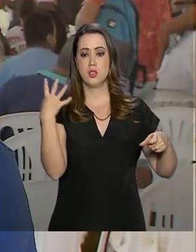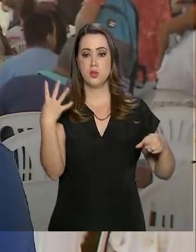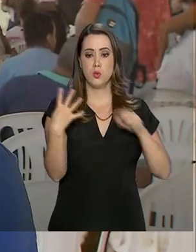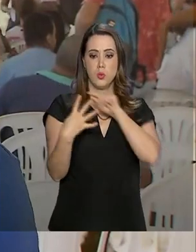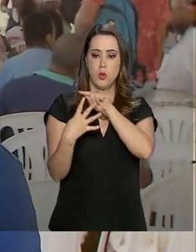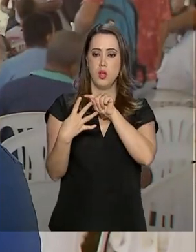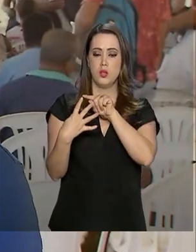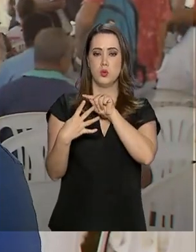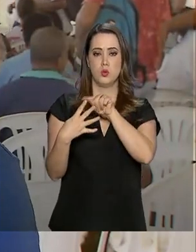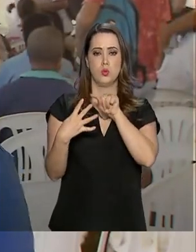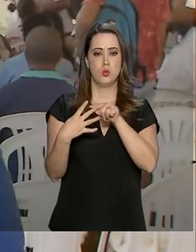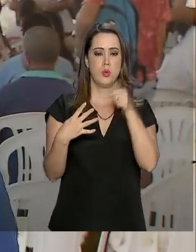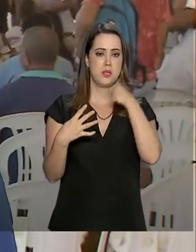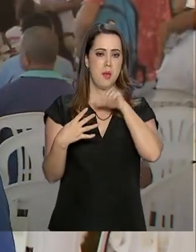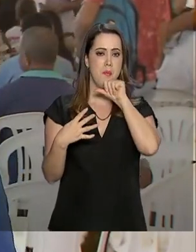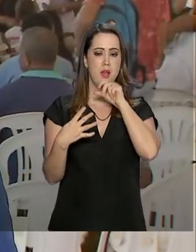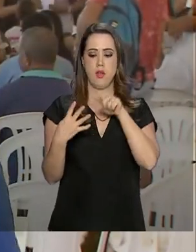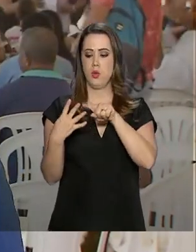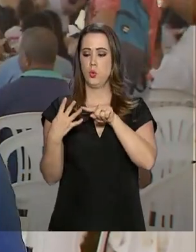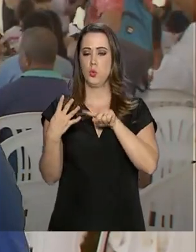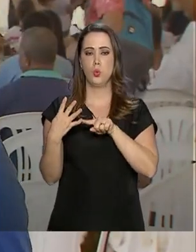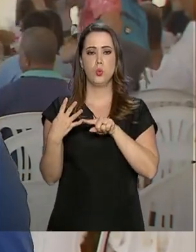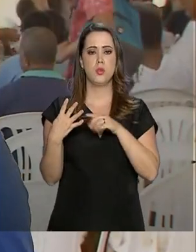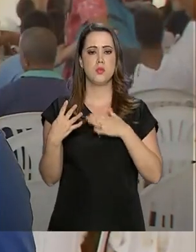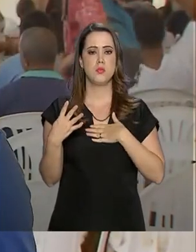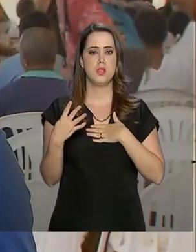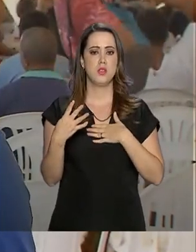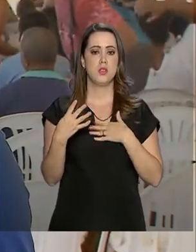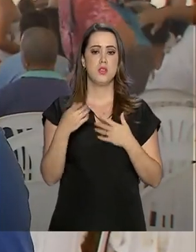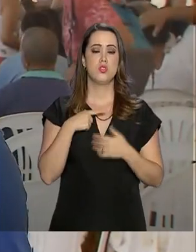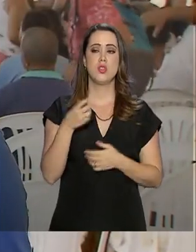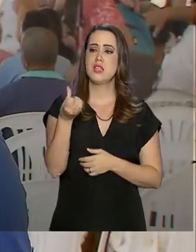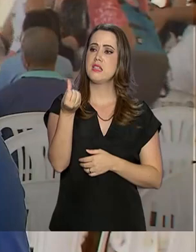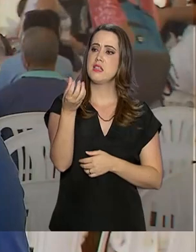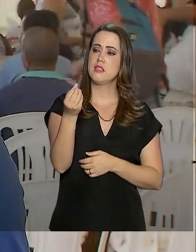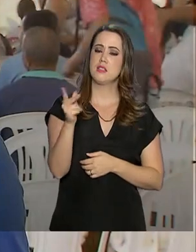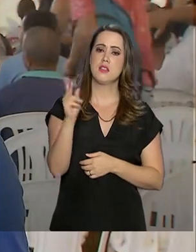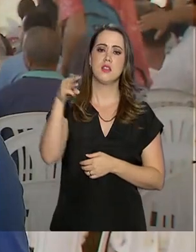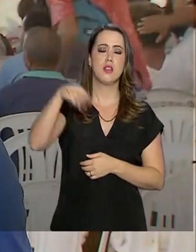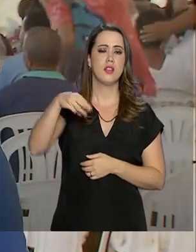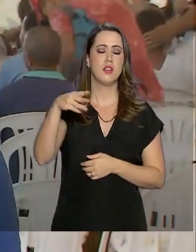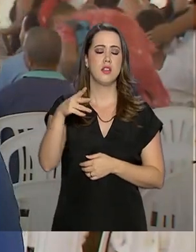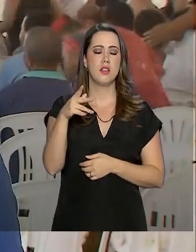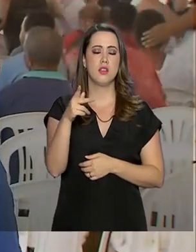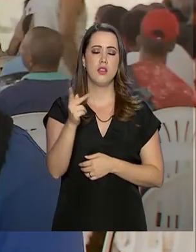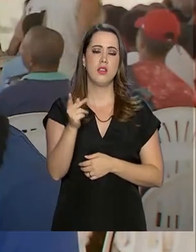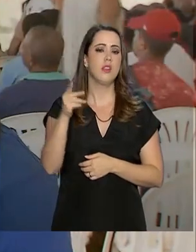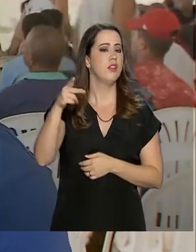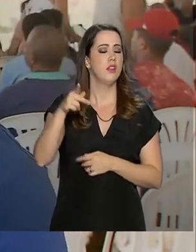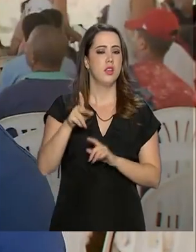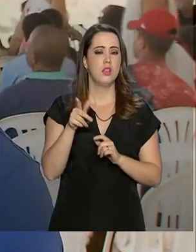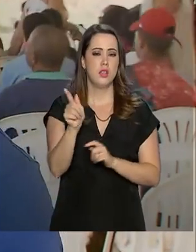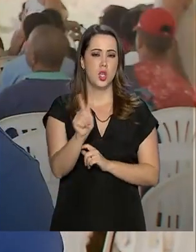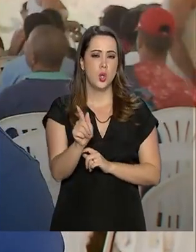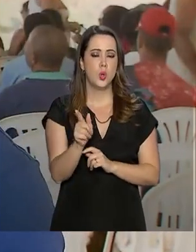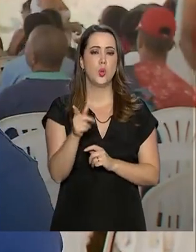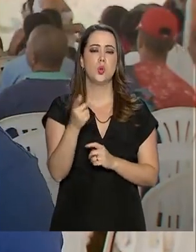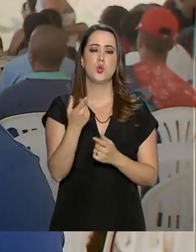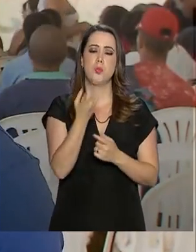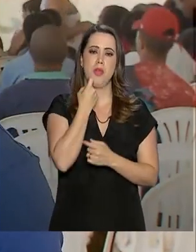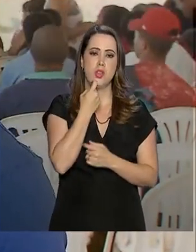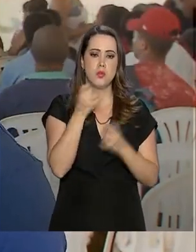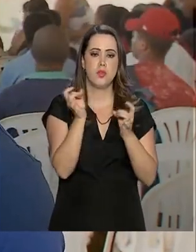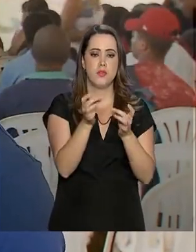2 da minha mãe e 2 minhas lá. Uma da minha geladeira tinha 60 quilos de traíra, 30 quilos já estava vendido. Perdi tudo. Perdemos cavalo que estava no